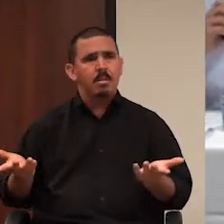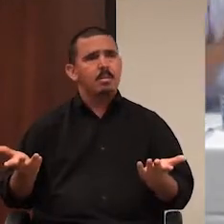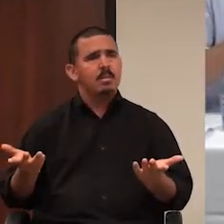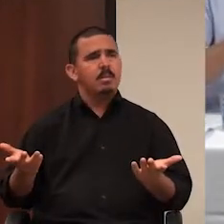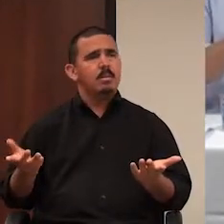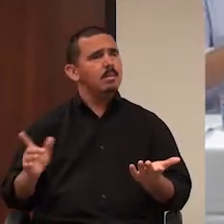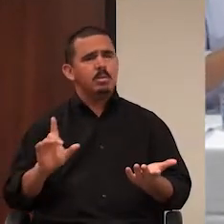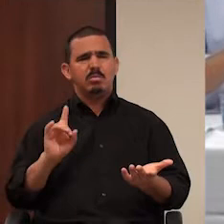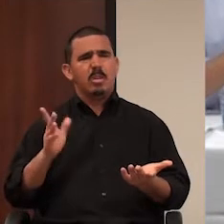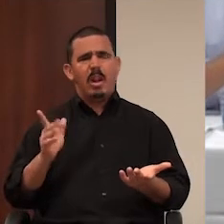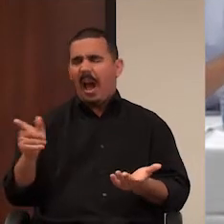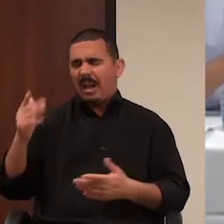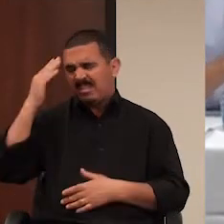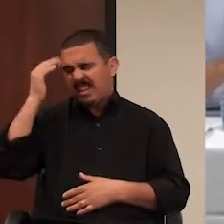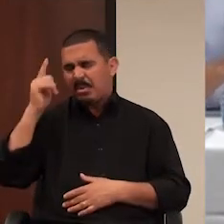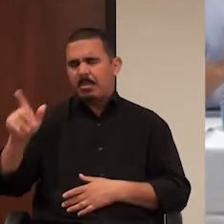Então passa o suficiente.